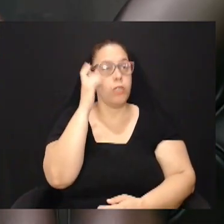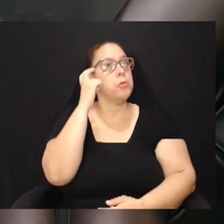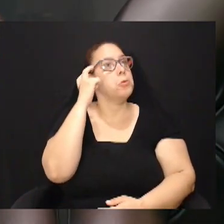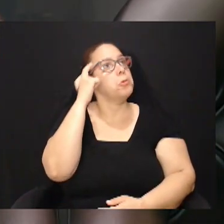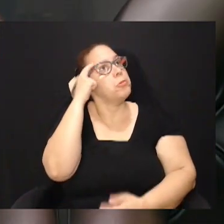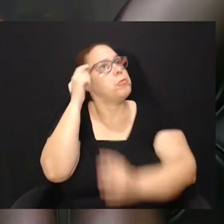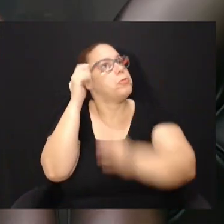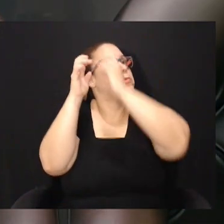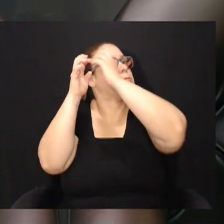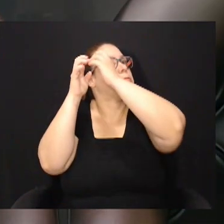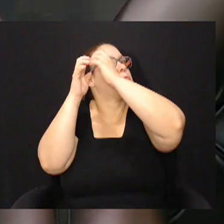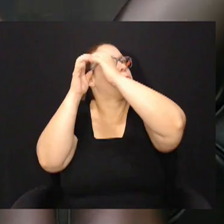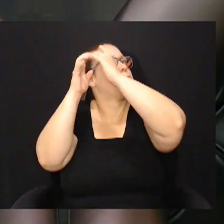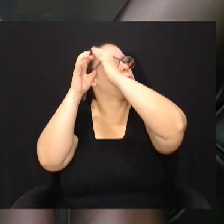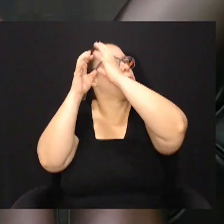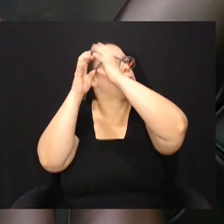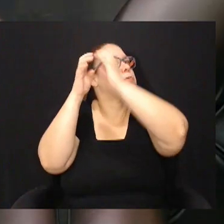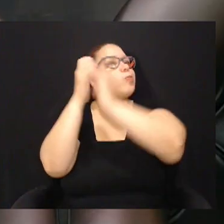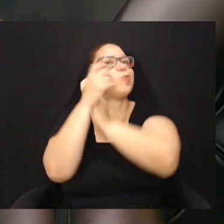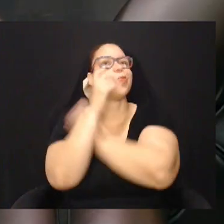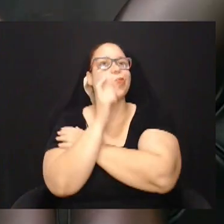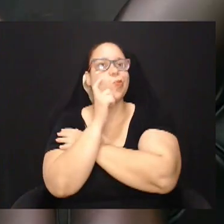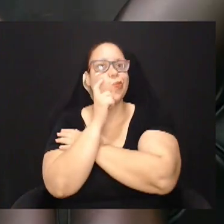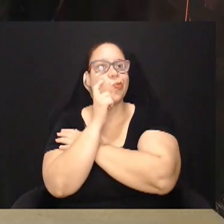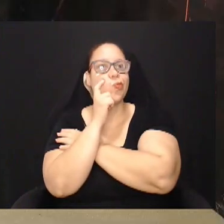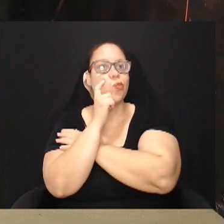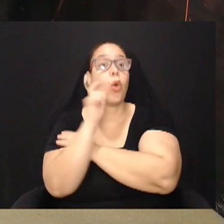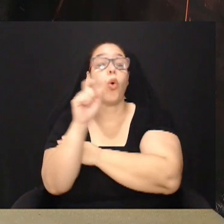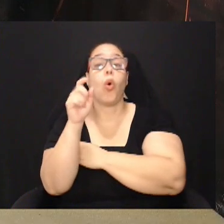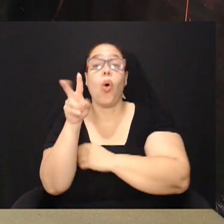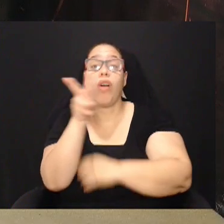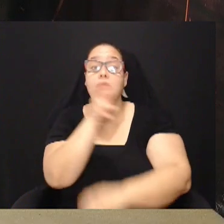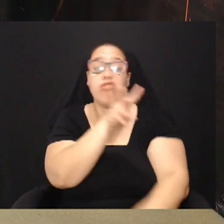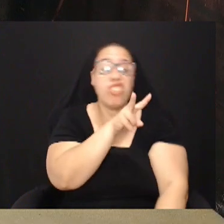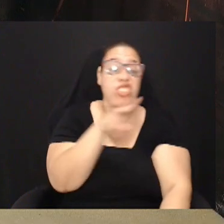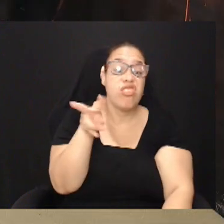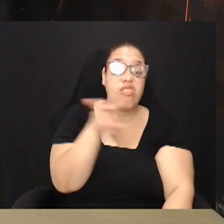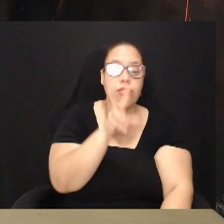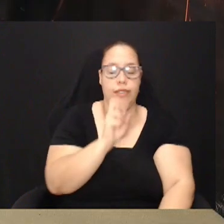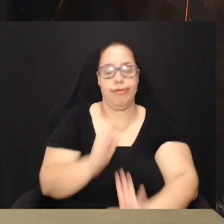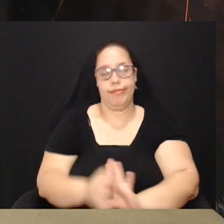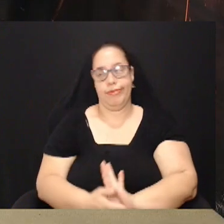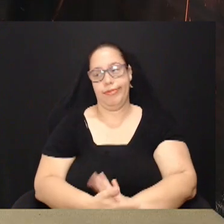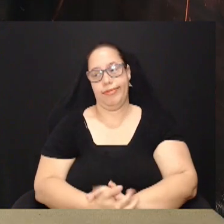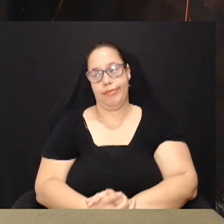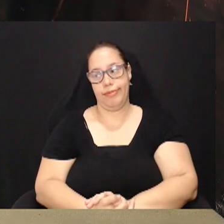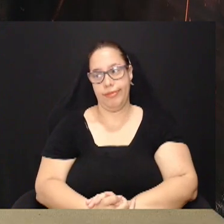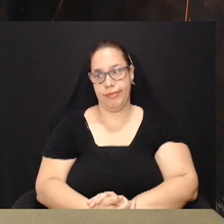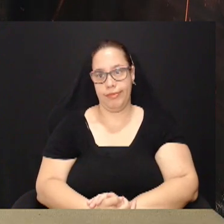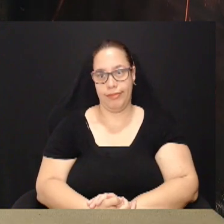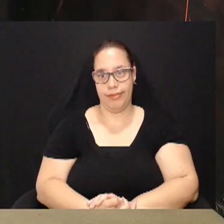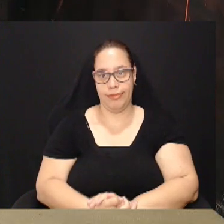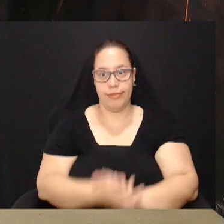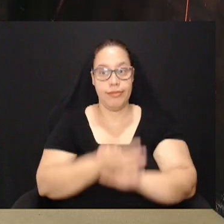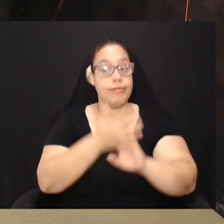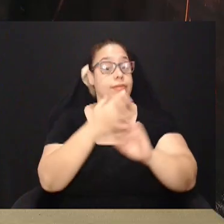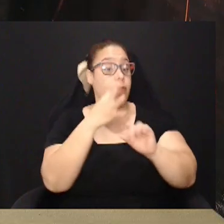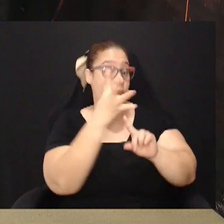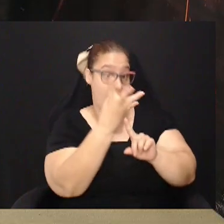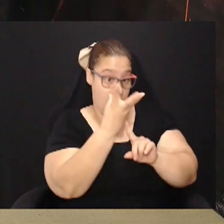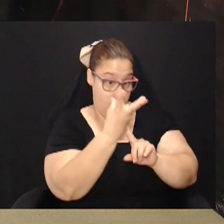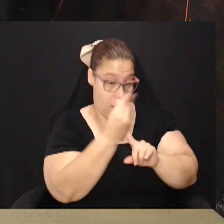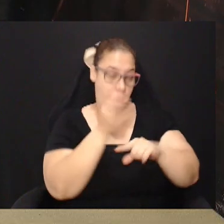é uma questão do que a gente consome, né? Então, assim, a arte, né, os filmes, as séries,